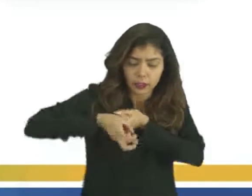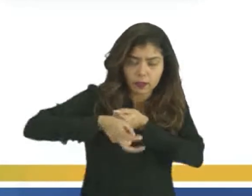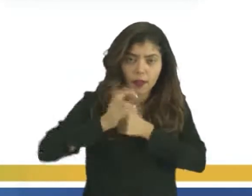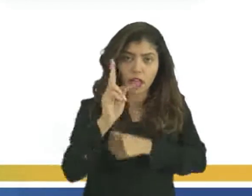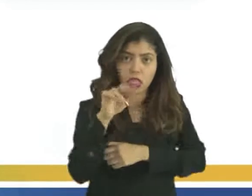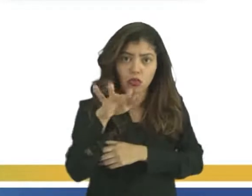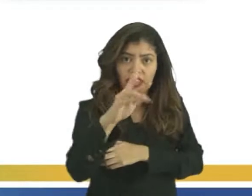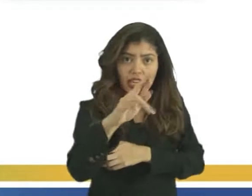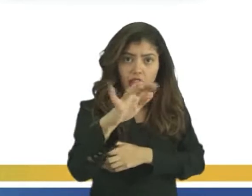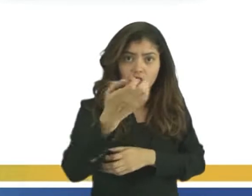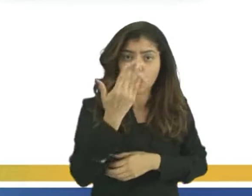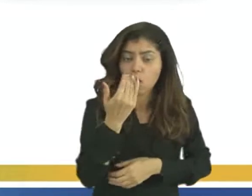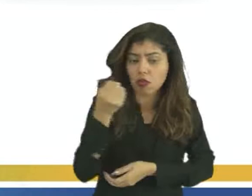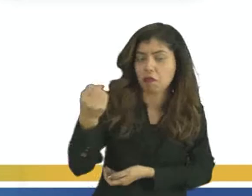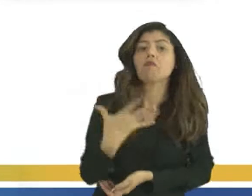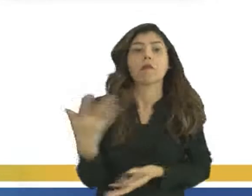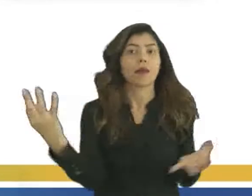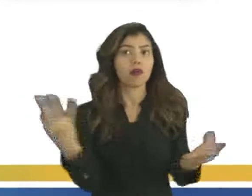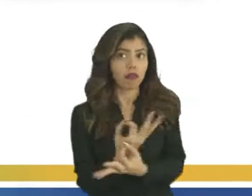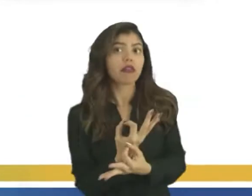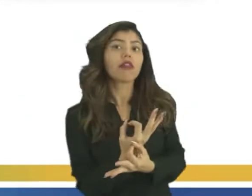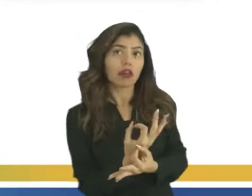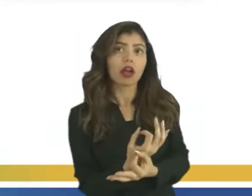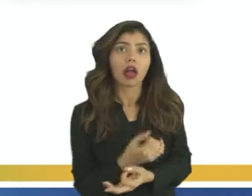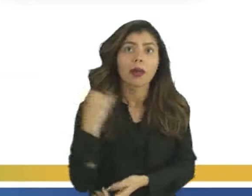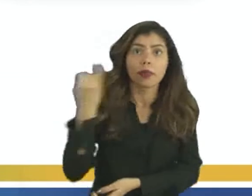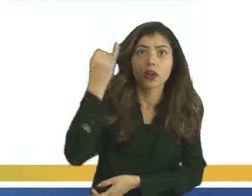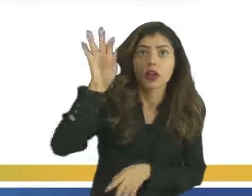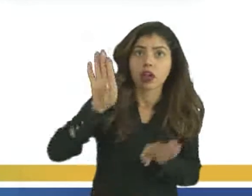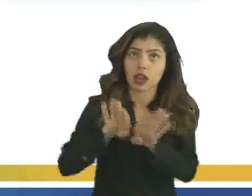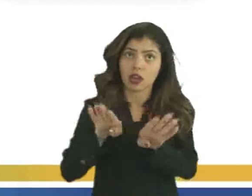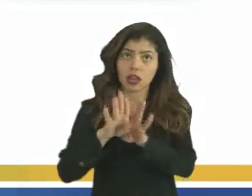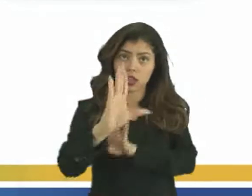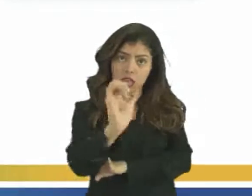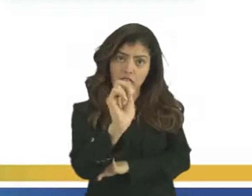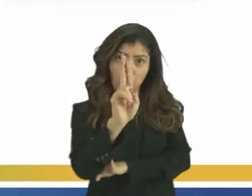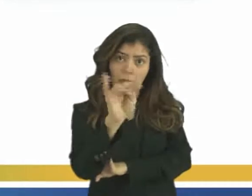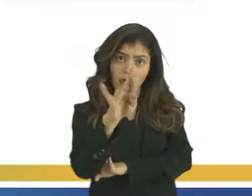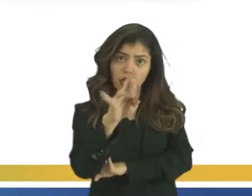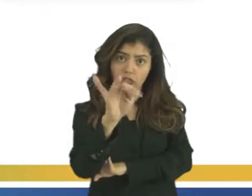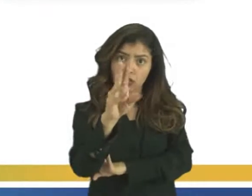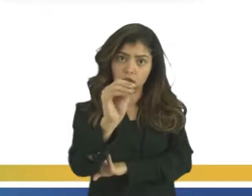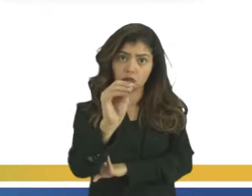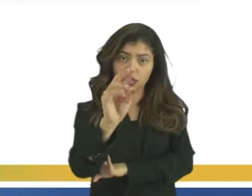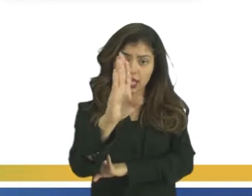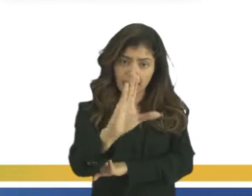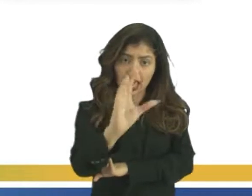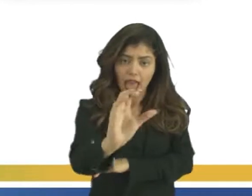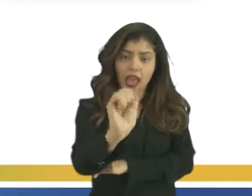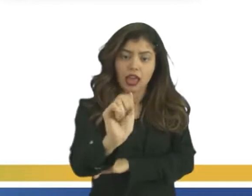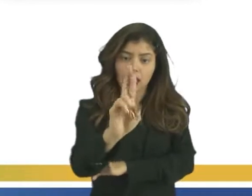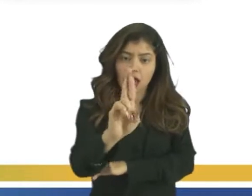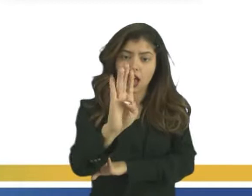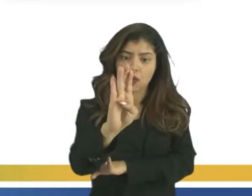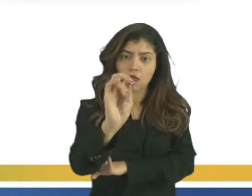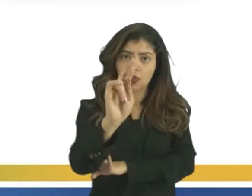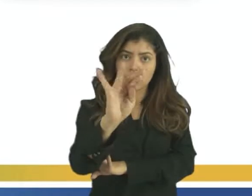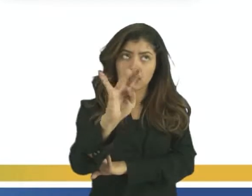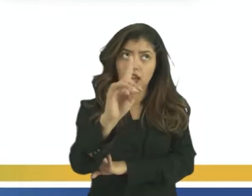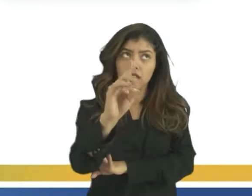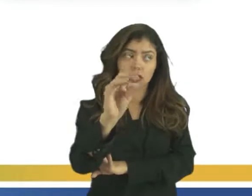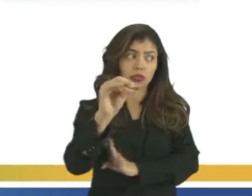né? A alimentação adequada, principalmente por carboidratos e proteínas. Dessa maneira, a